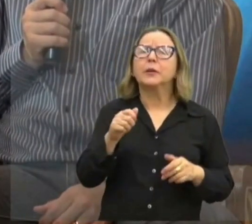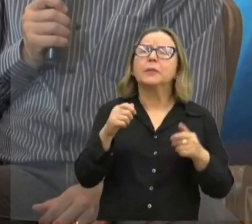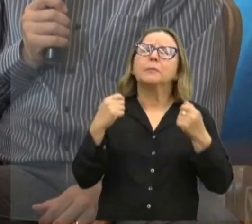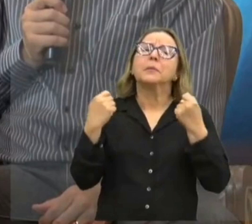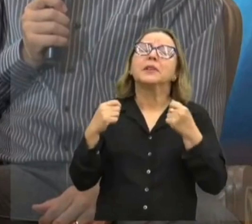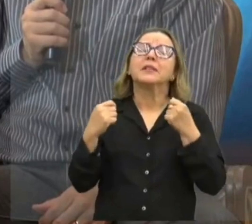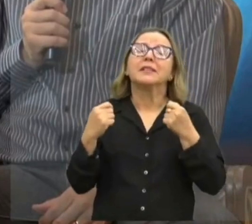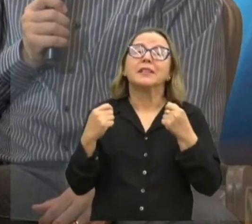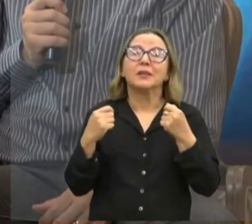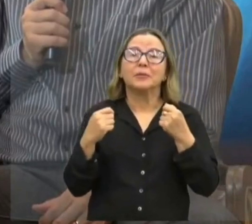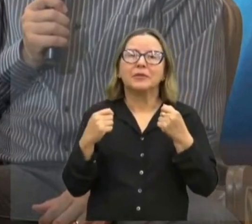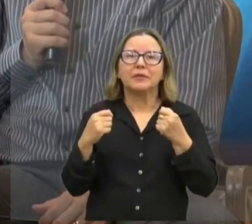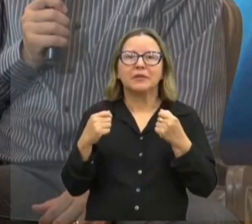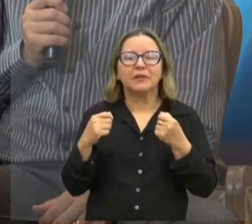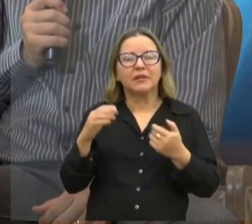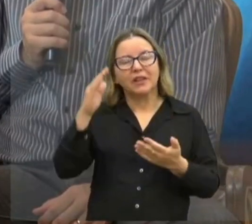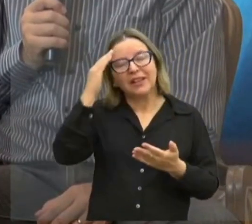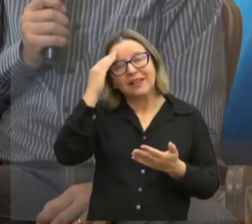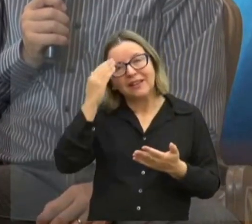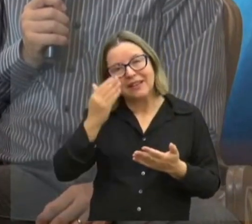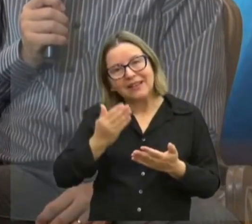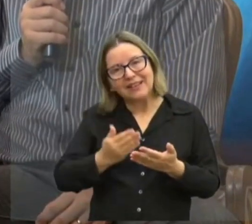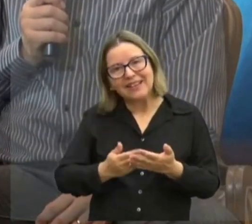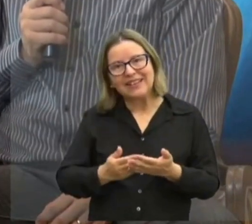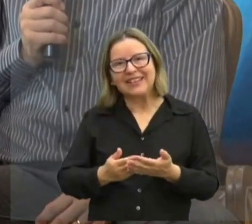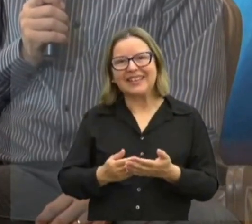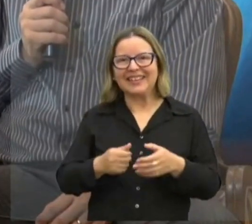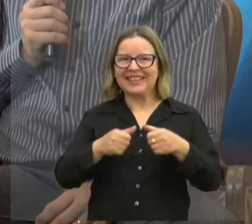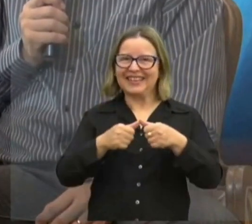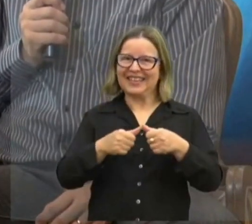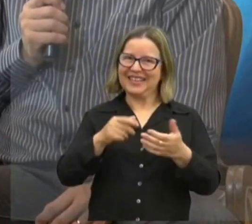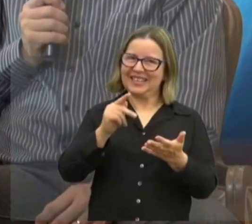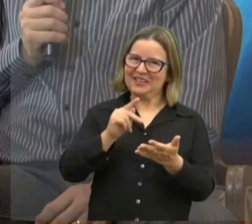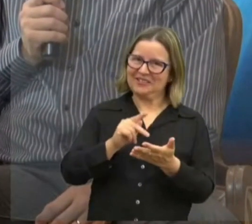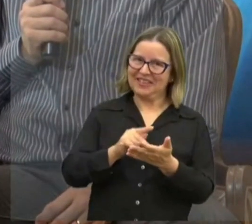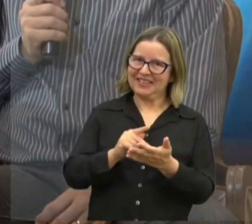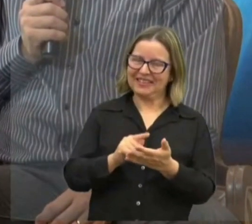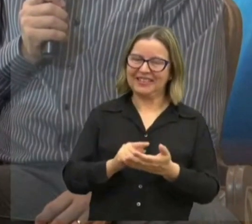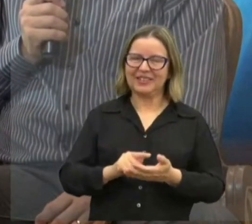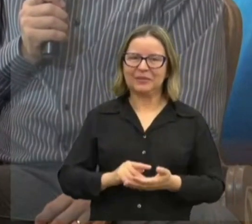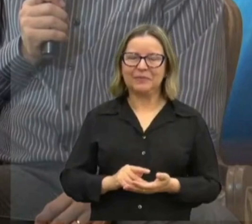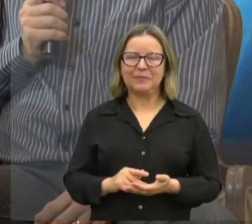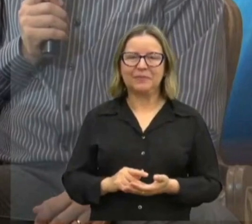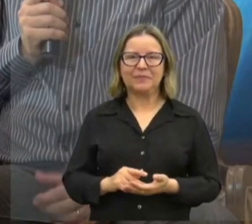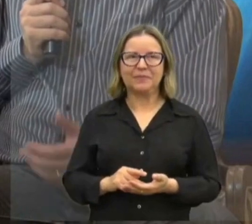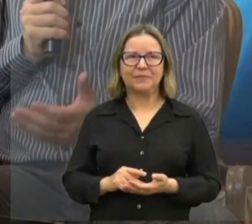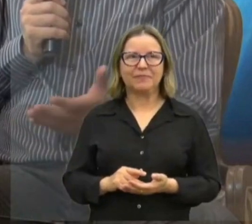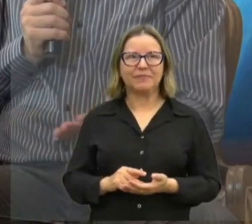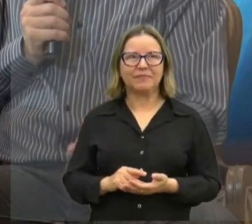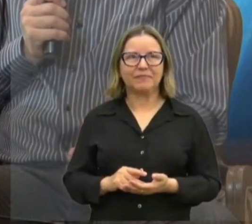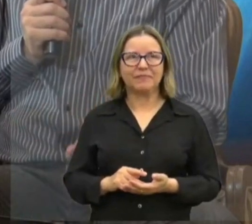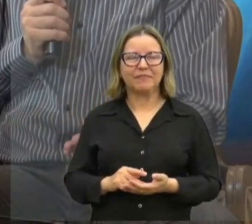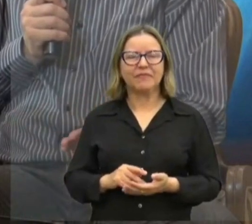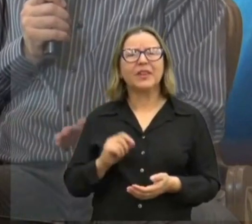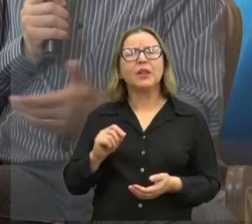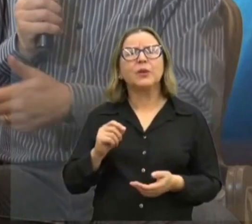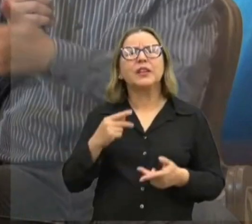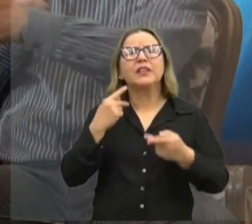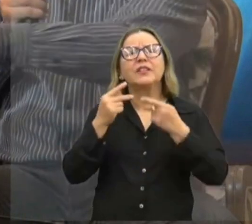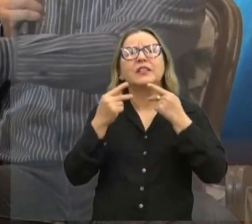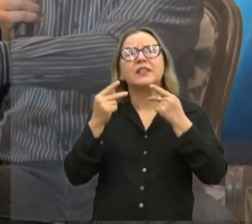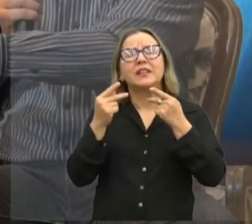fazer? Crer nessa verdade. Sim. Então era isso. Que diremos, pois, à